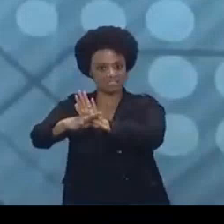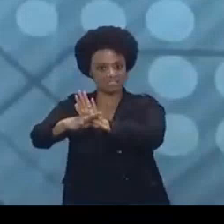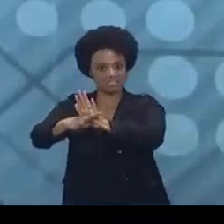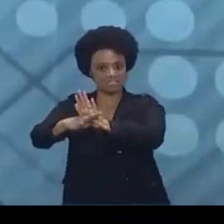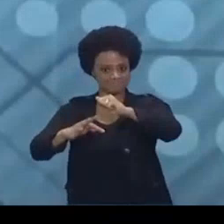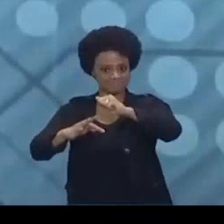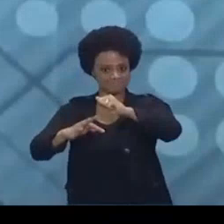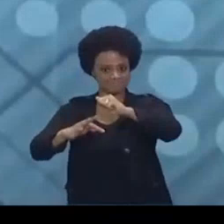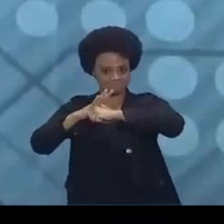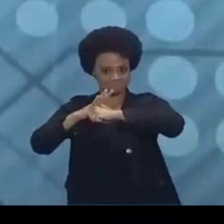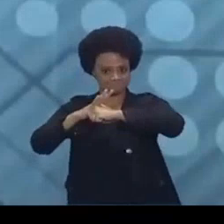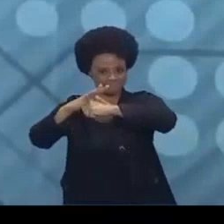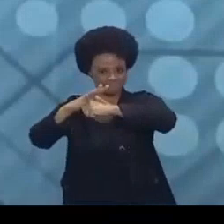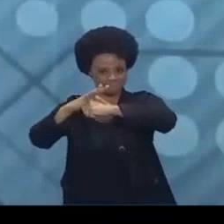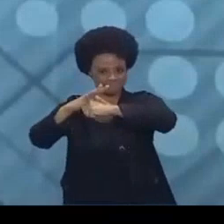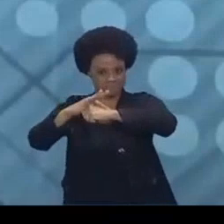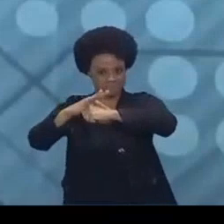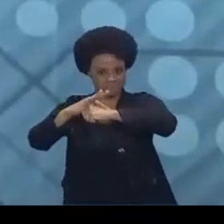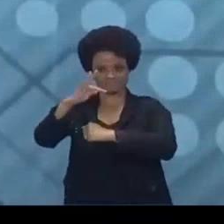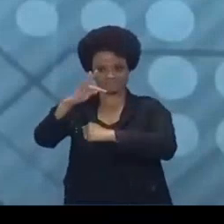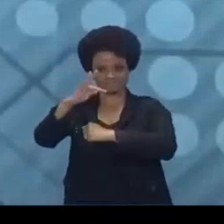teria quem ali atuando num plano